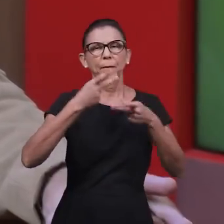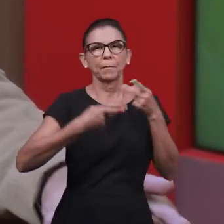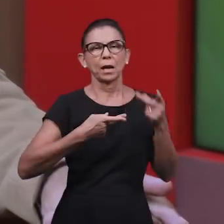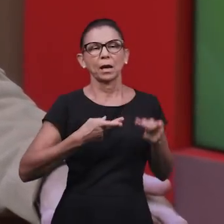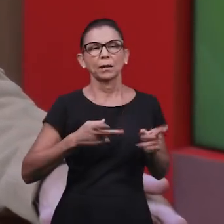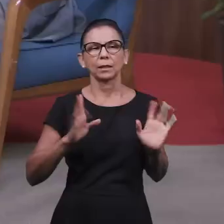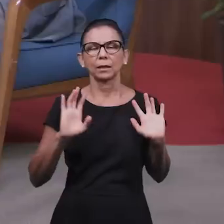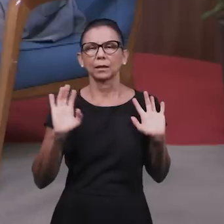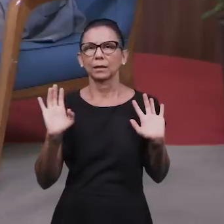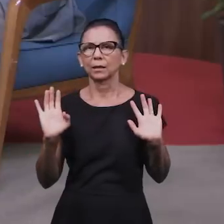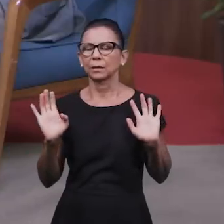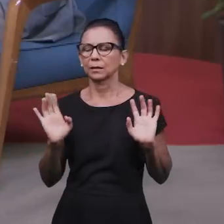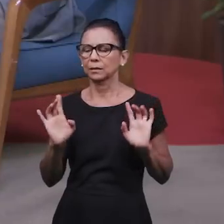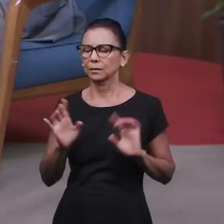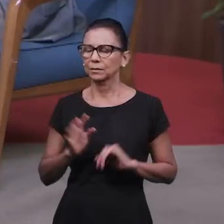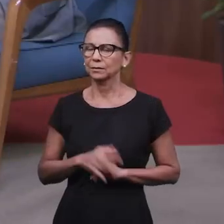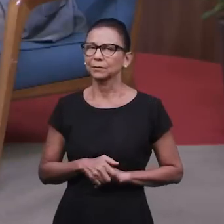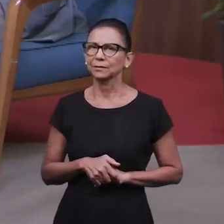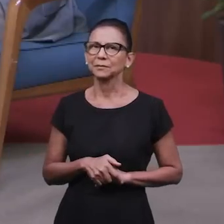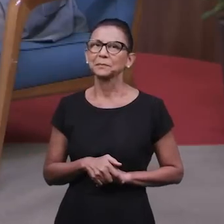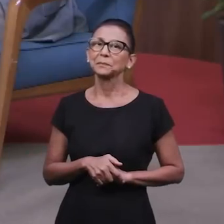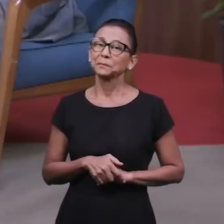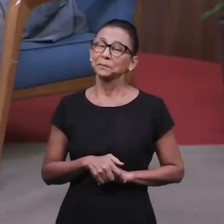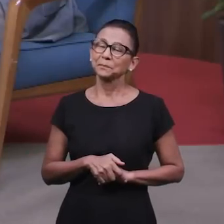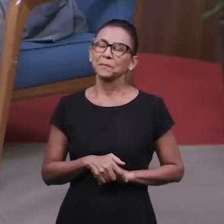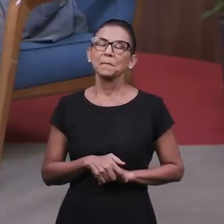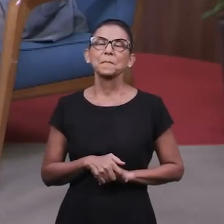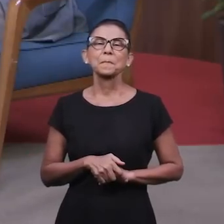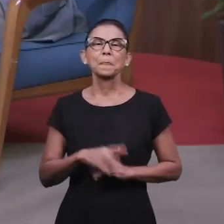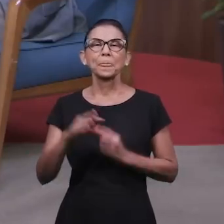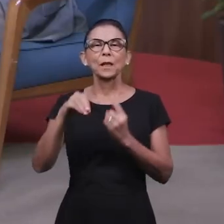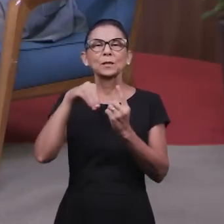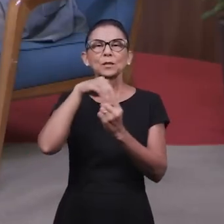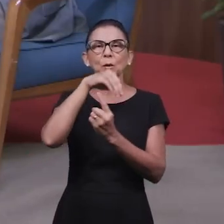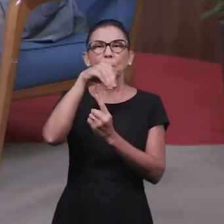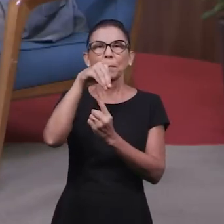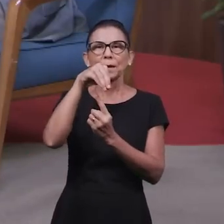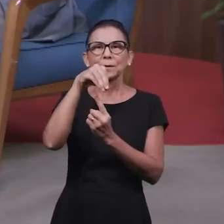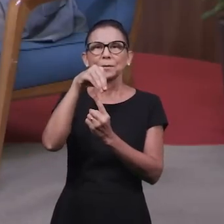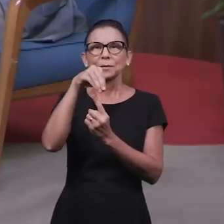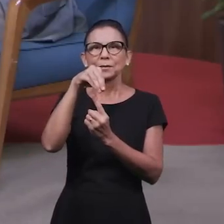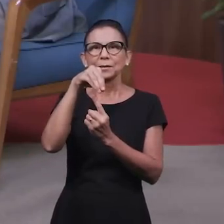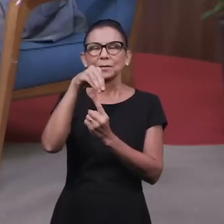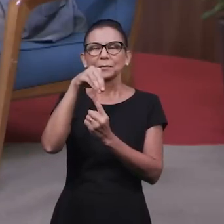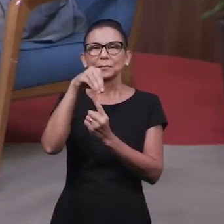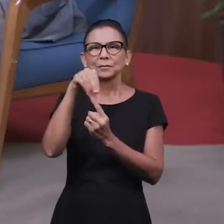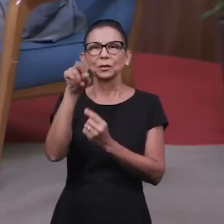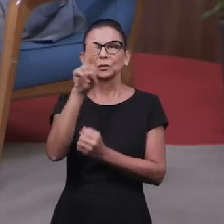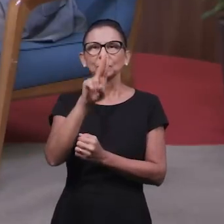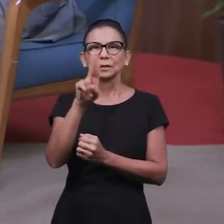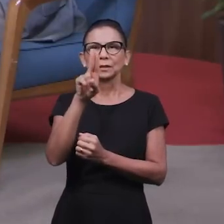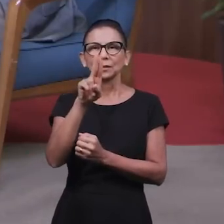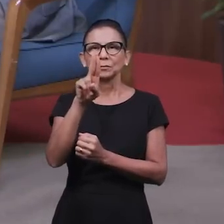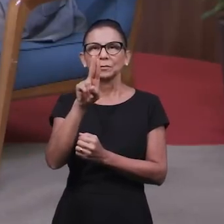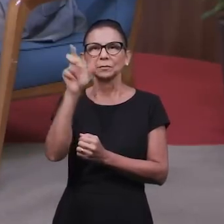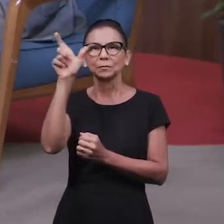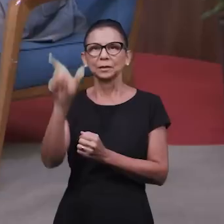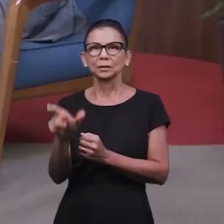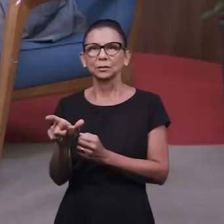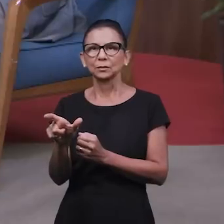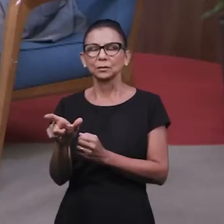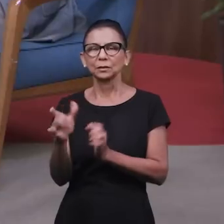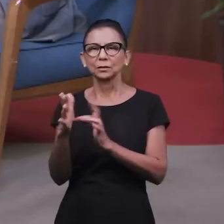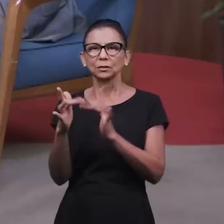capacidade. São armas, como diz a palavra, poderosas. Glória a Jesus. Em Cristo Jesus.